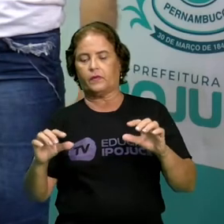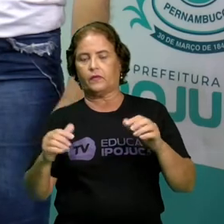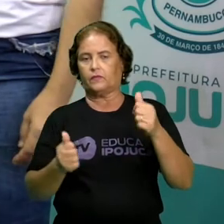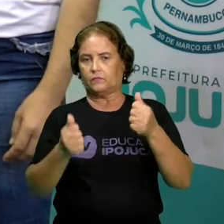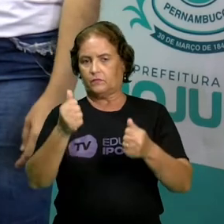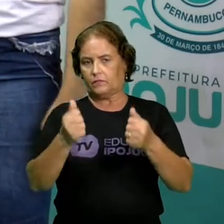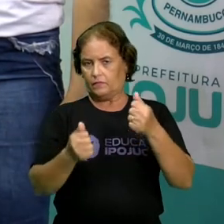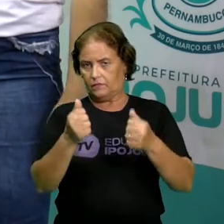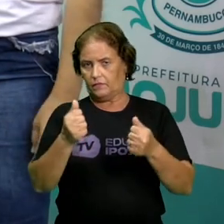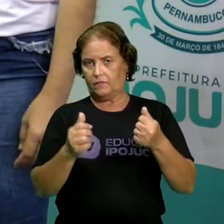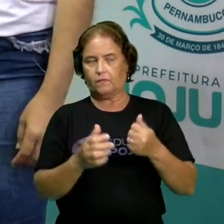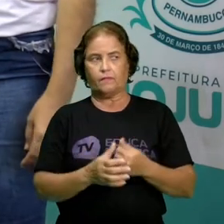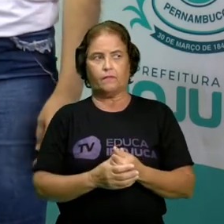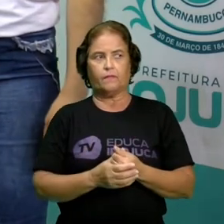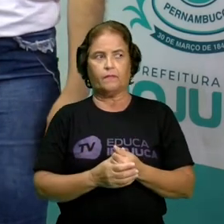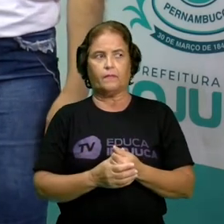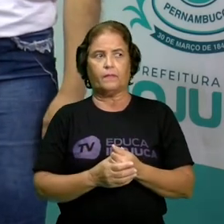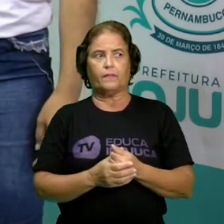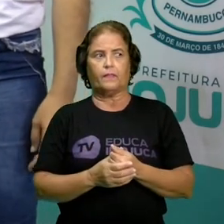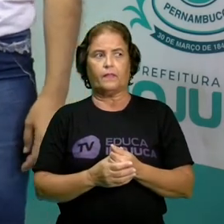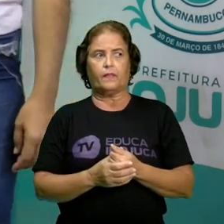veículos.